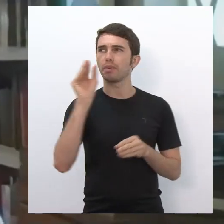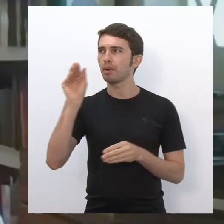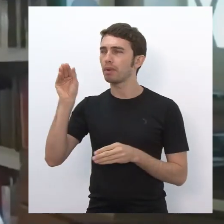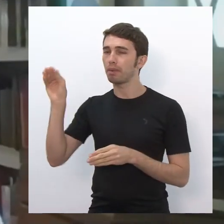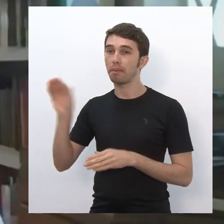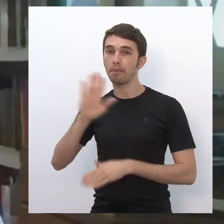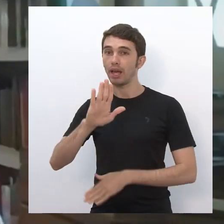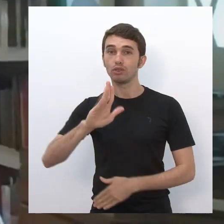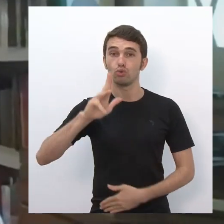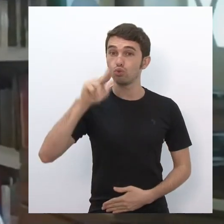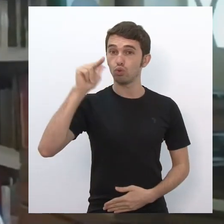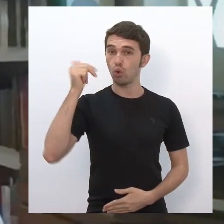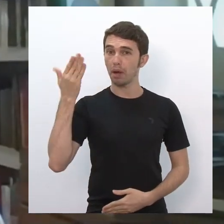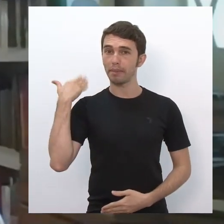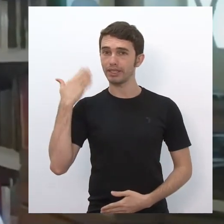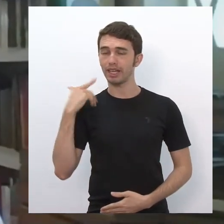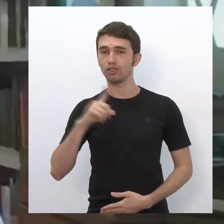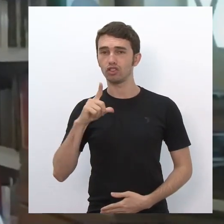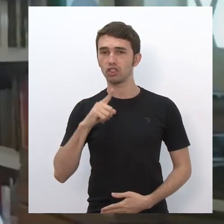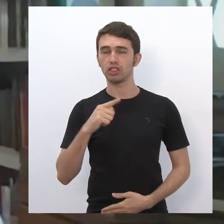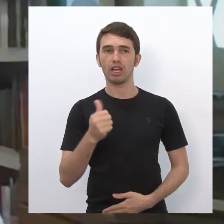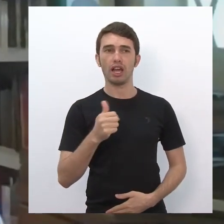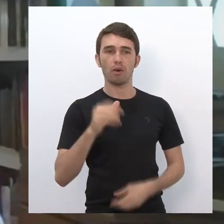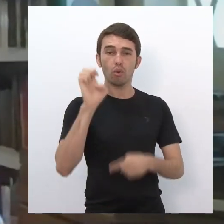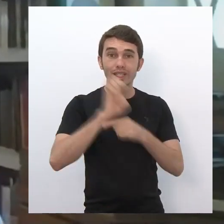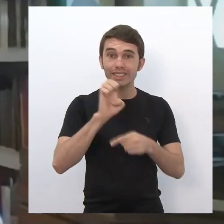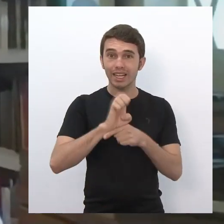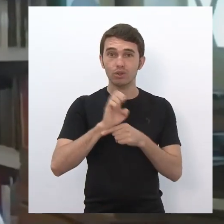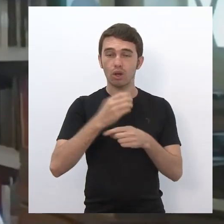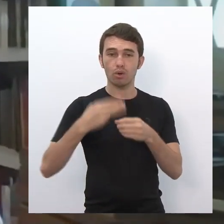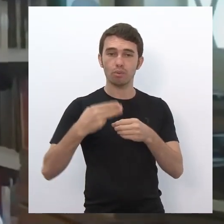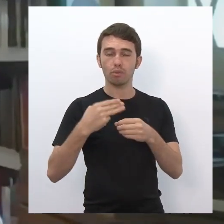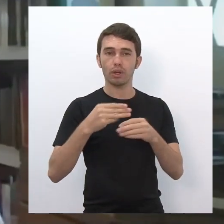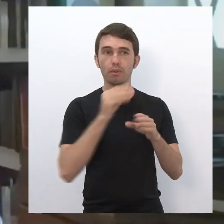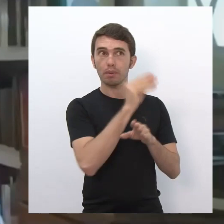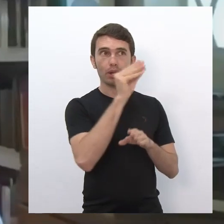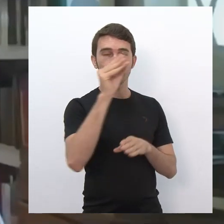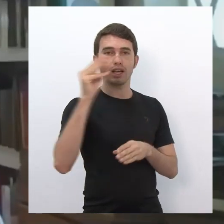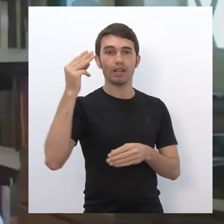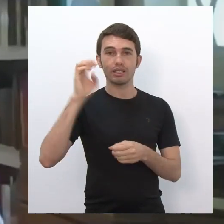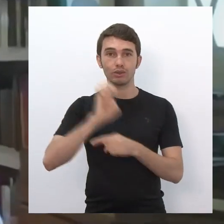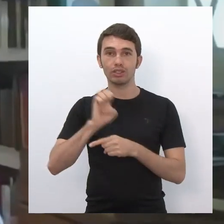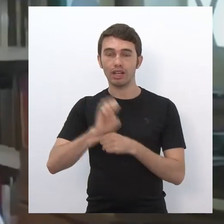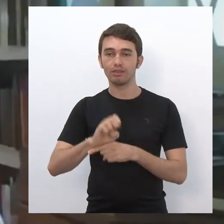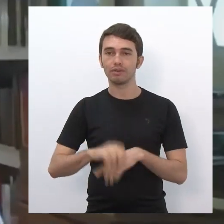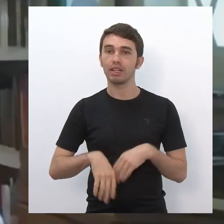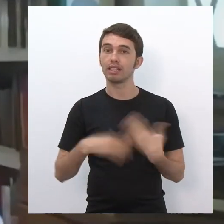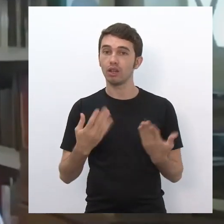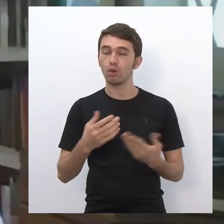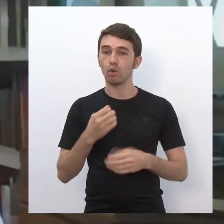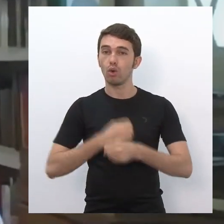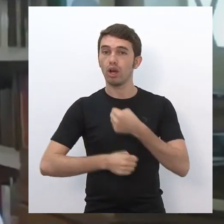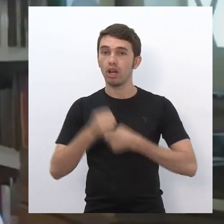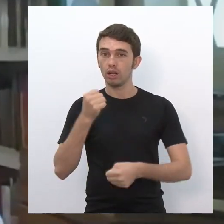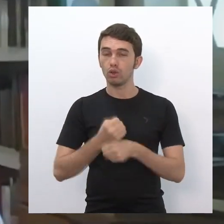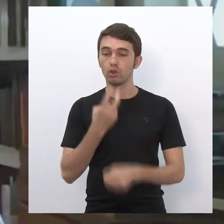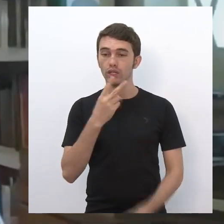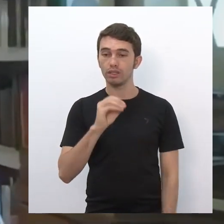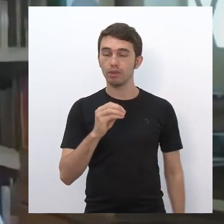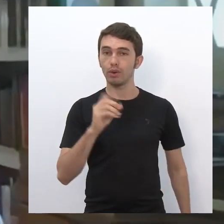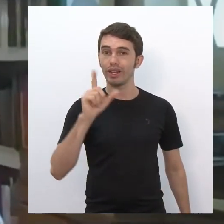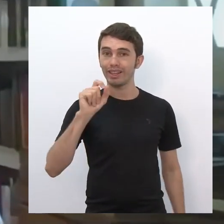biblioteca estadual. A biblioteca estadual, que é a Biblioteca de São Paulo, ela foi formada só em 2010, e